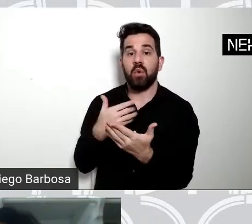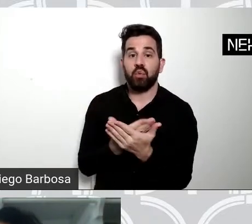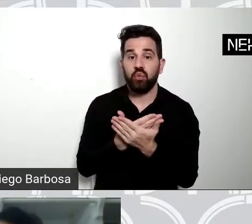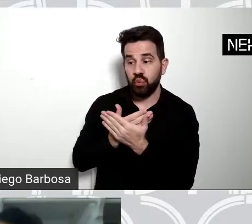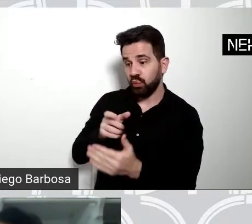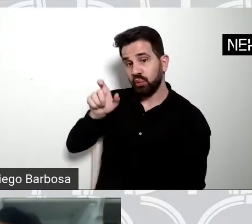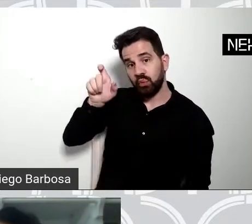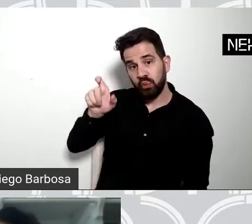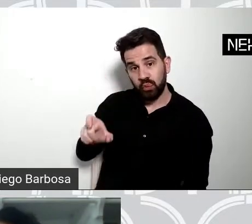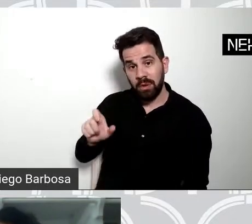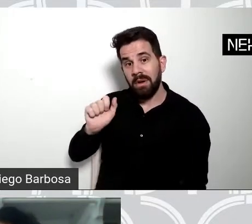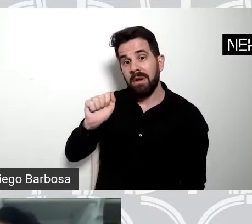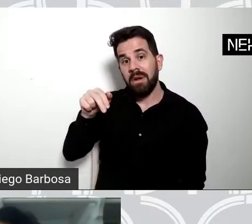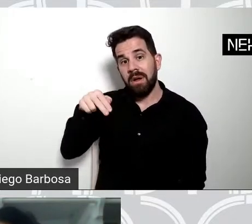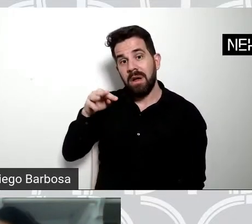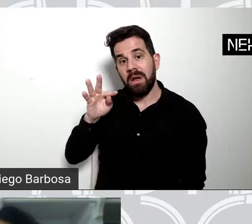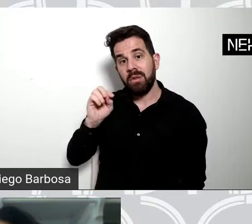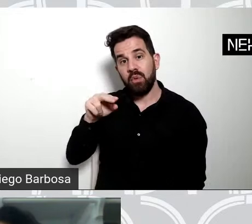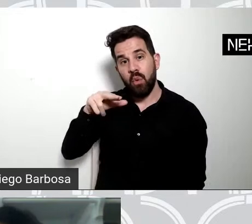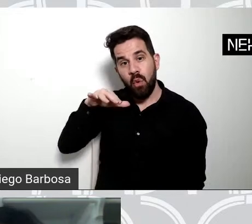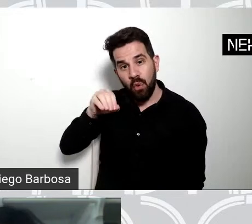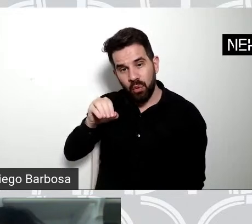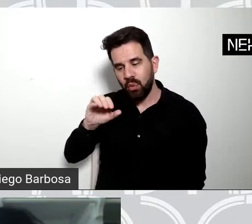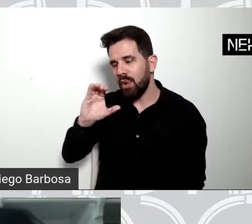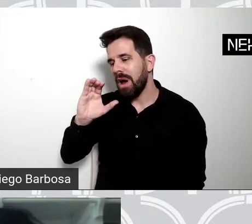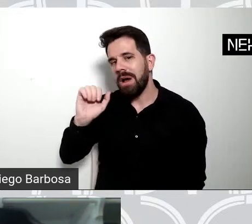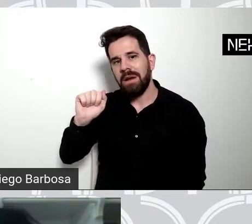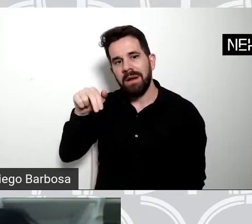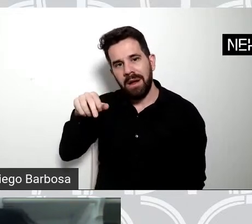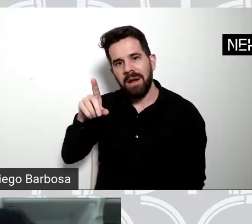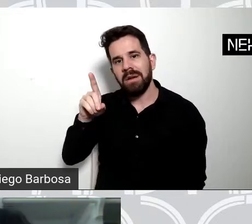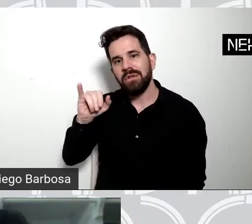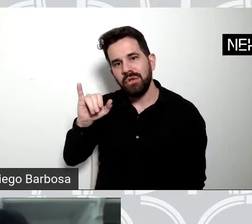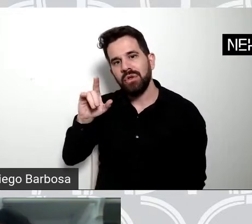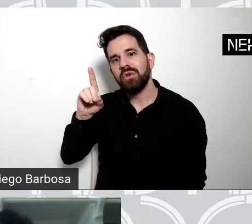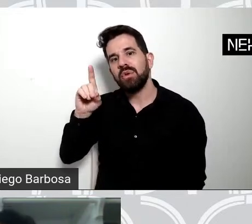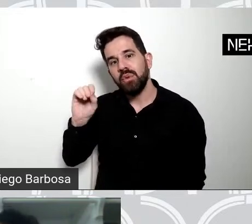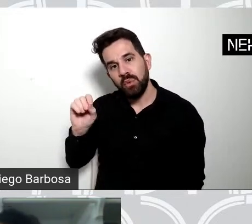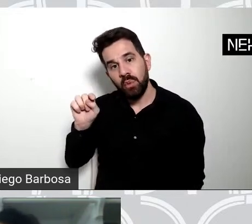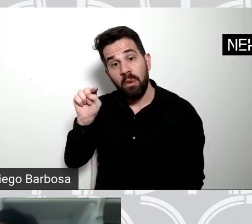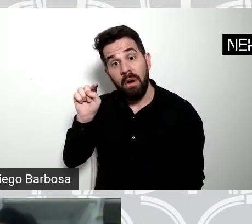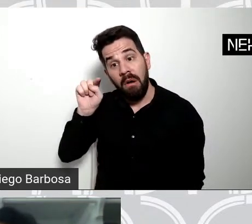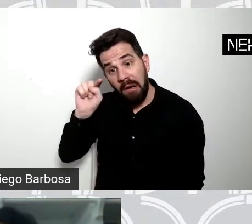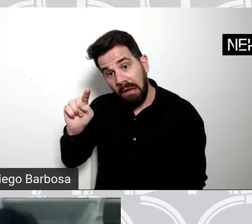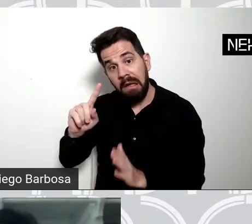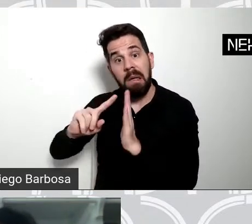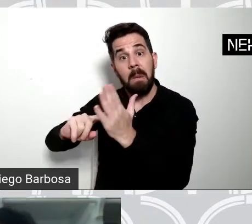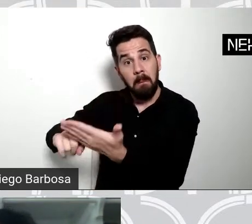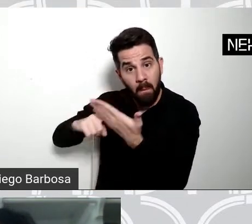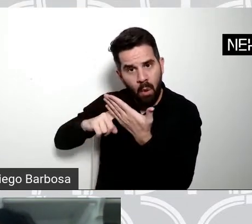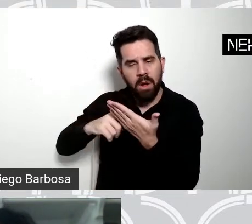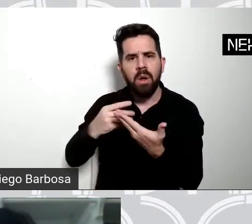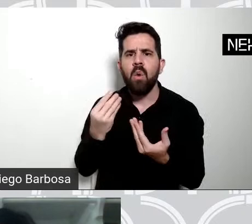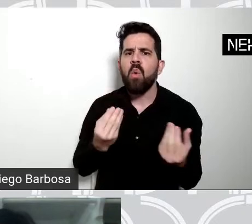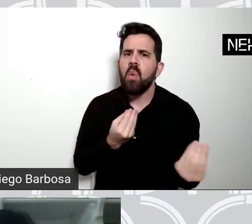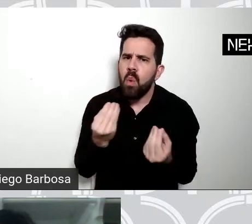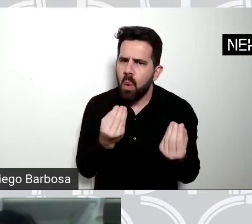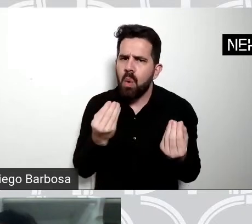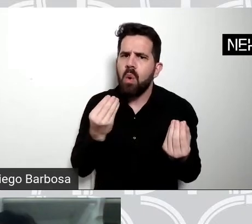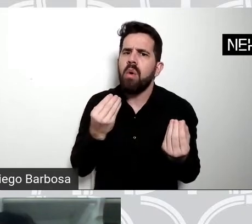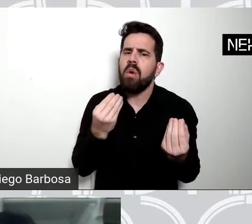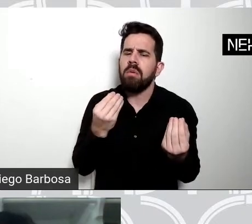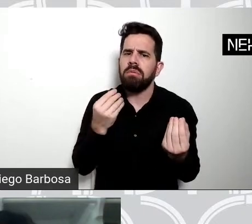né? Ele nos traz chaves para a gente pensar o país. Então, esse momento de pós-verdade,